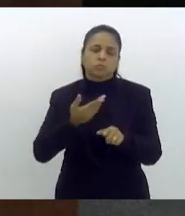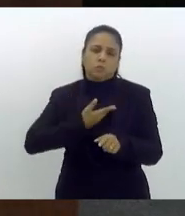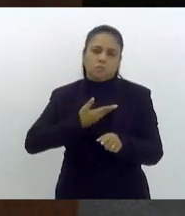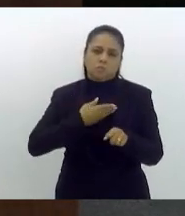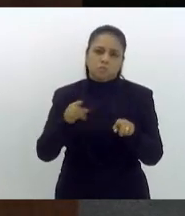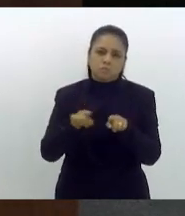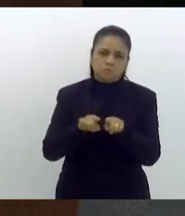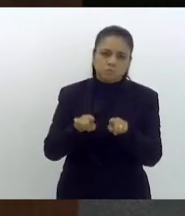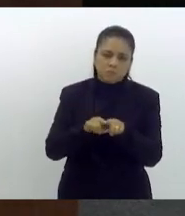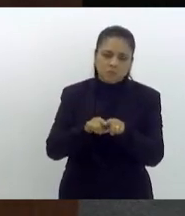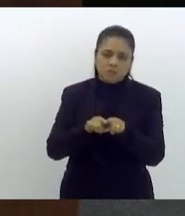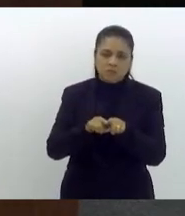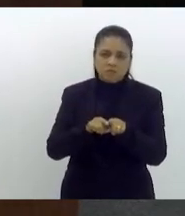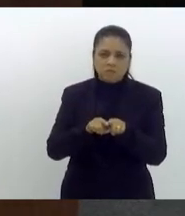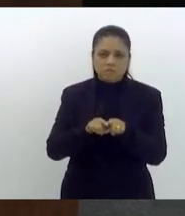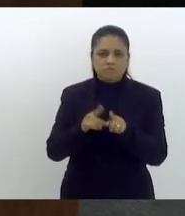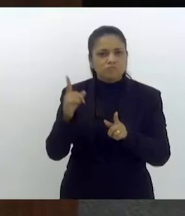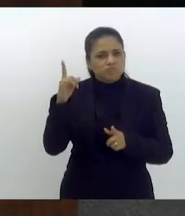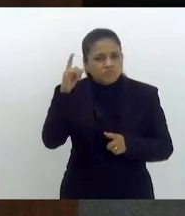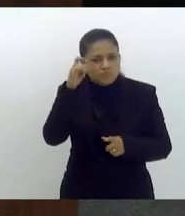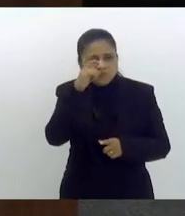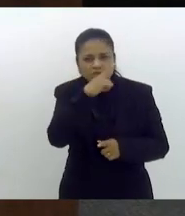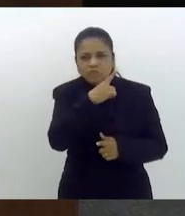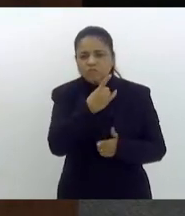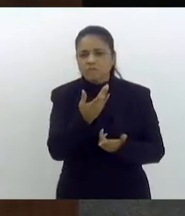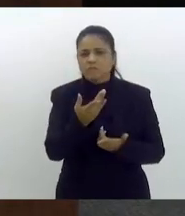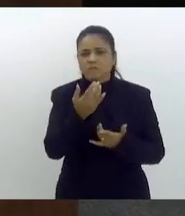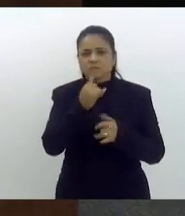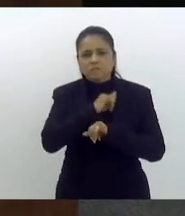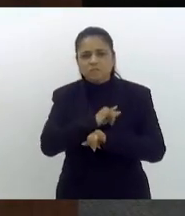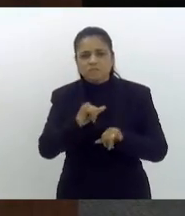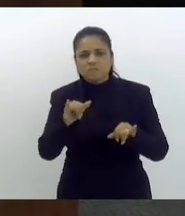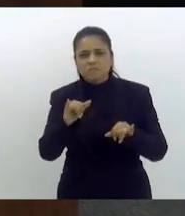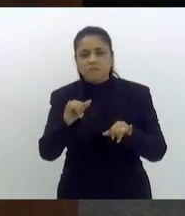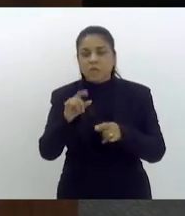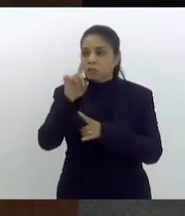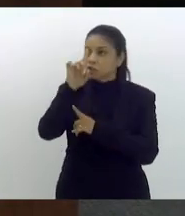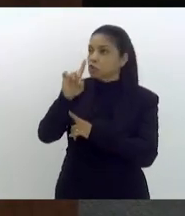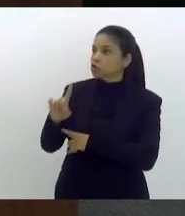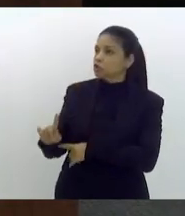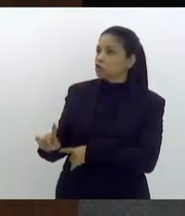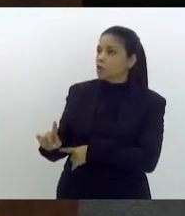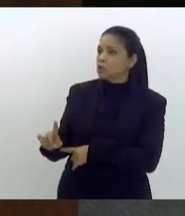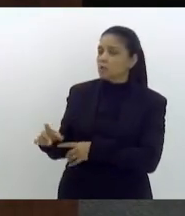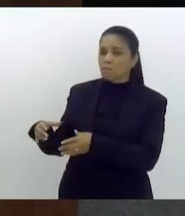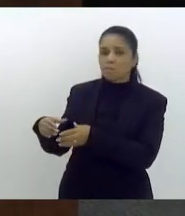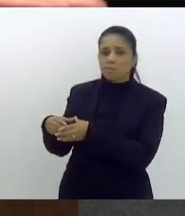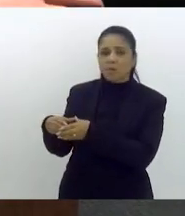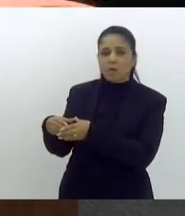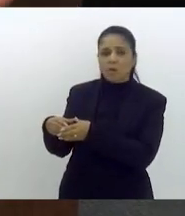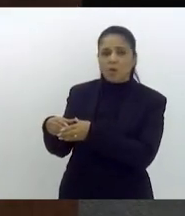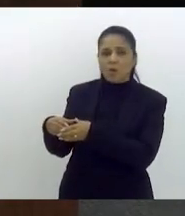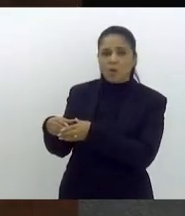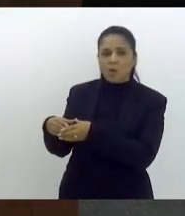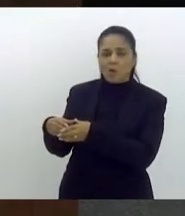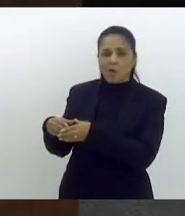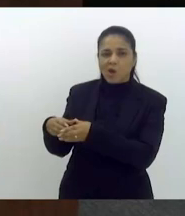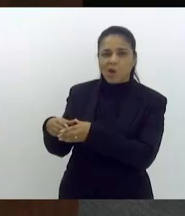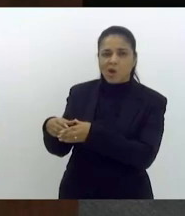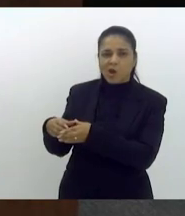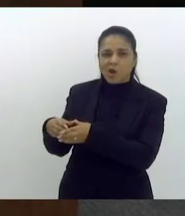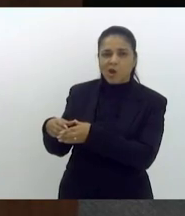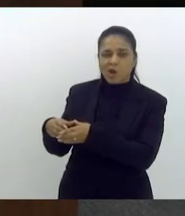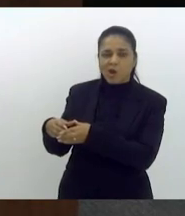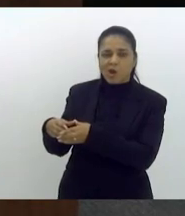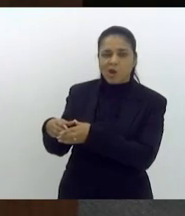seria difícil dizer que tem do lado da direita de repente uma quadrilha que